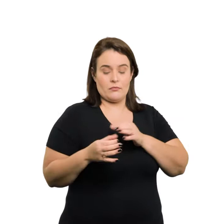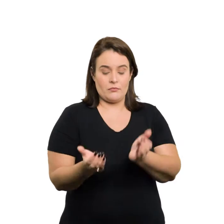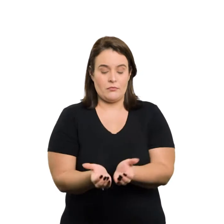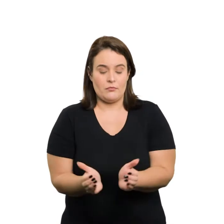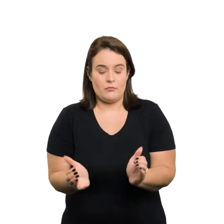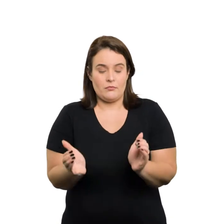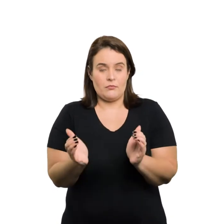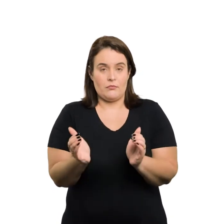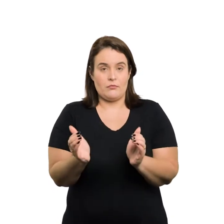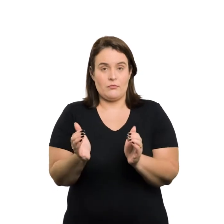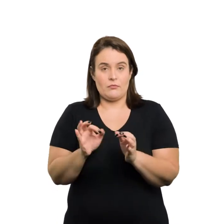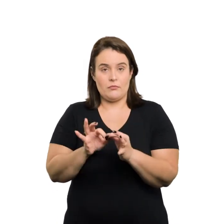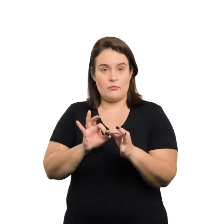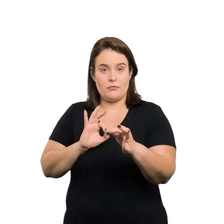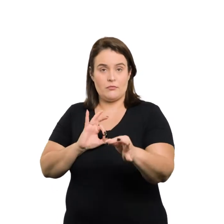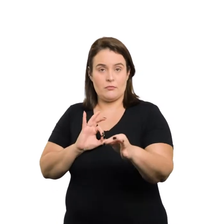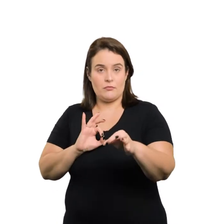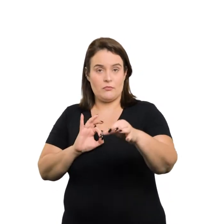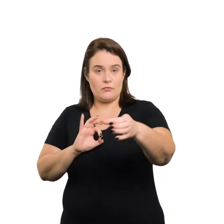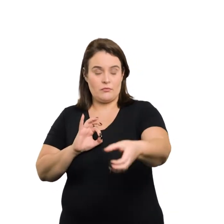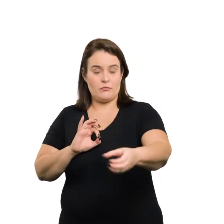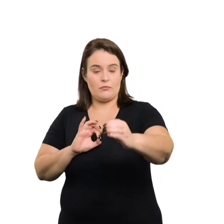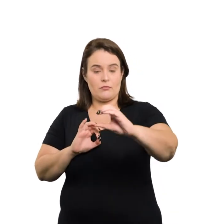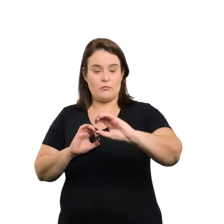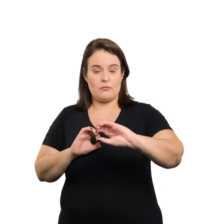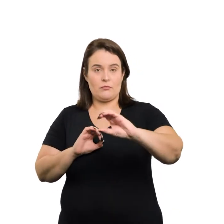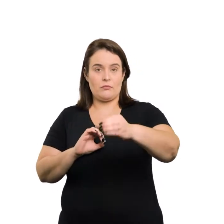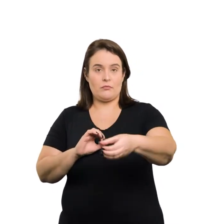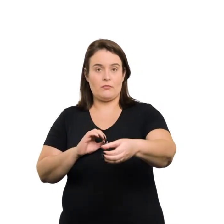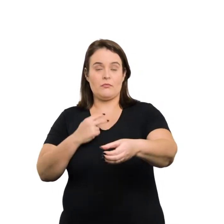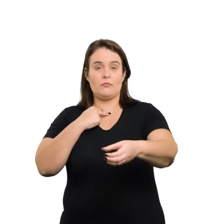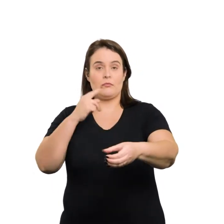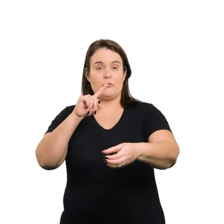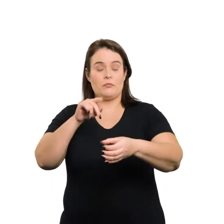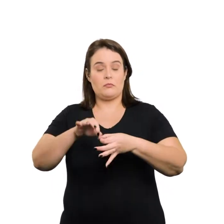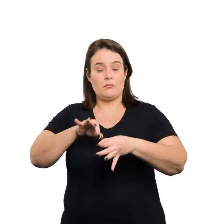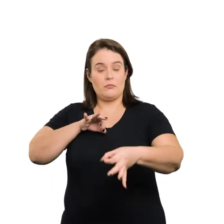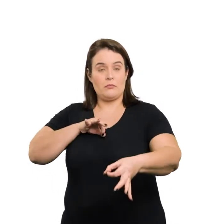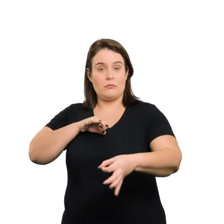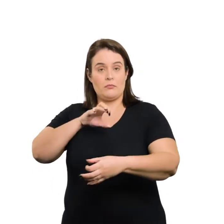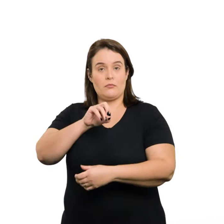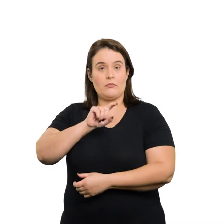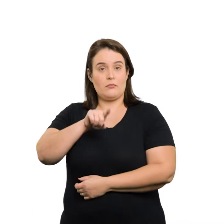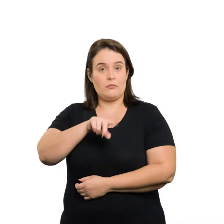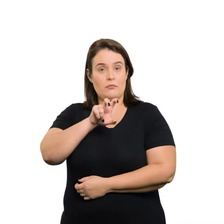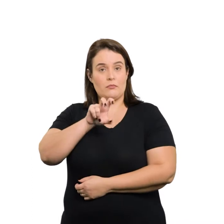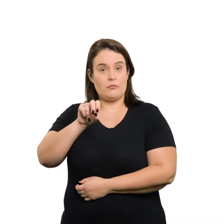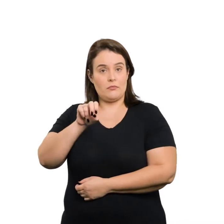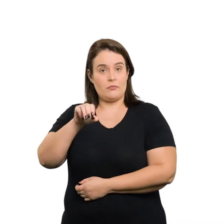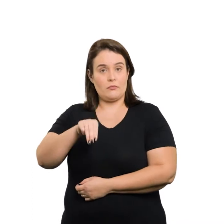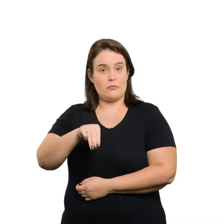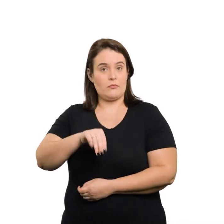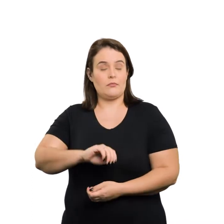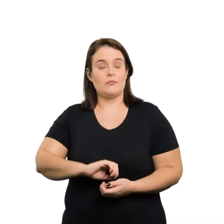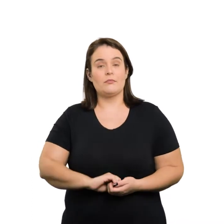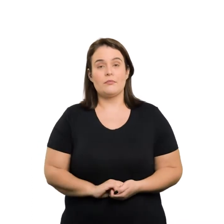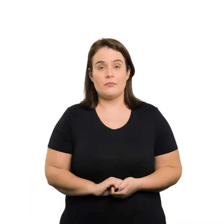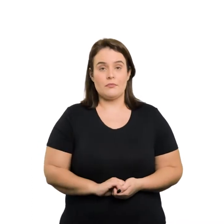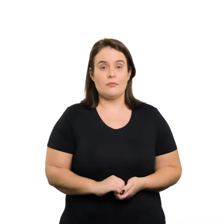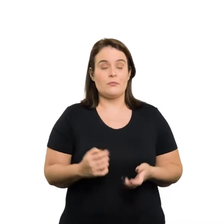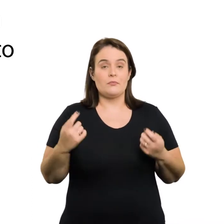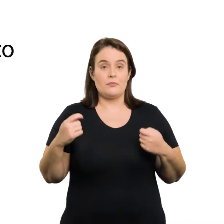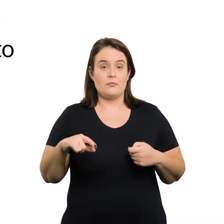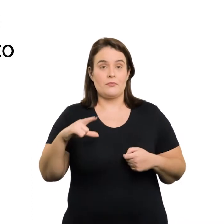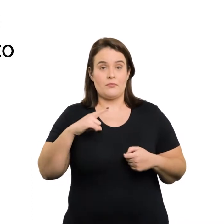a distância da borda frontal do lavatório até o eixo da torneira não pode exceder 0,50